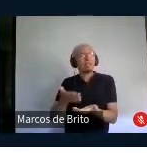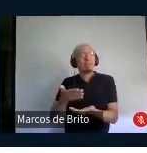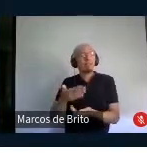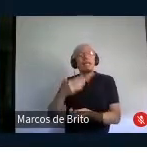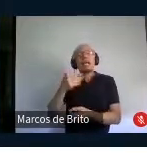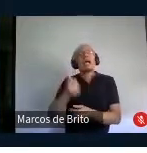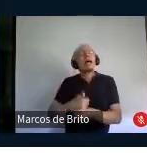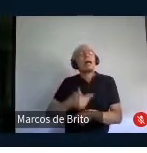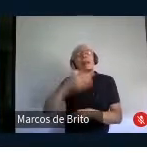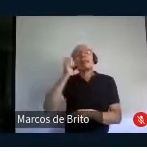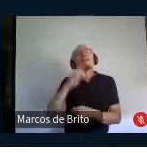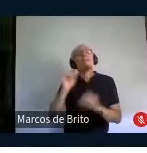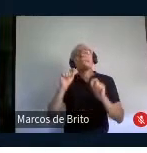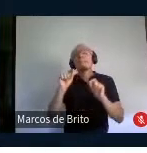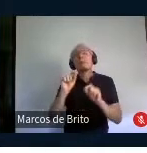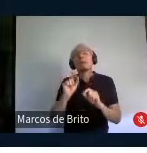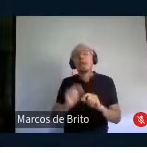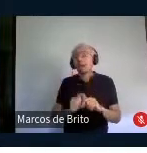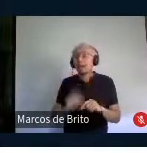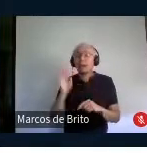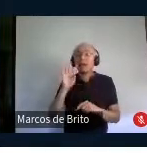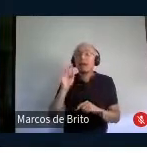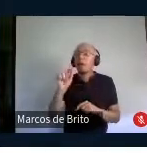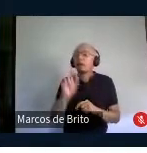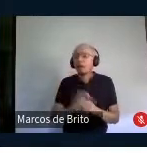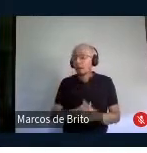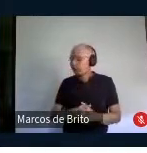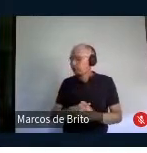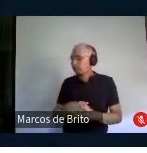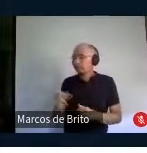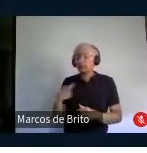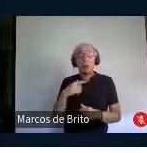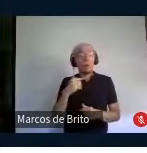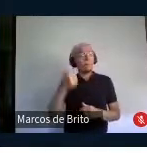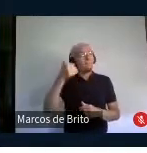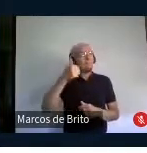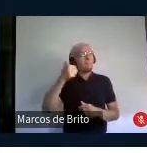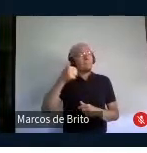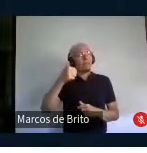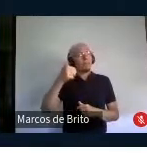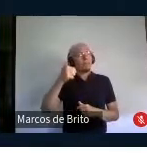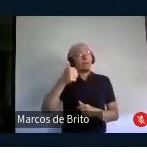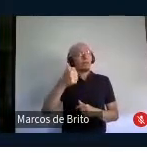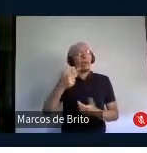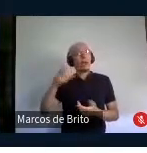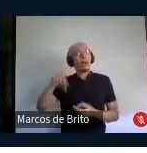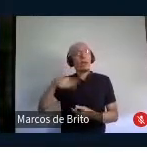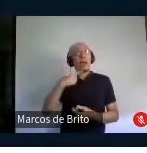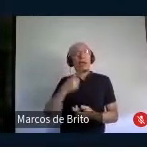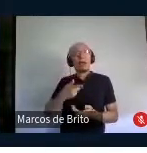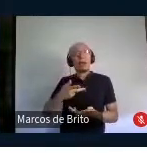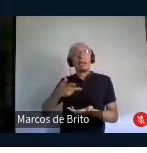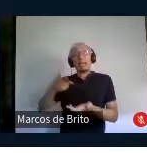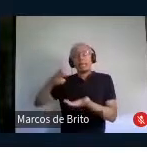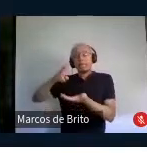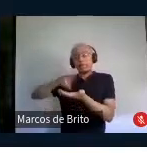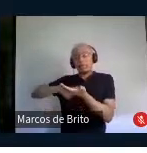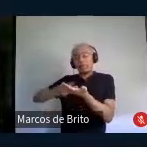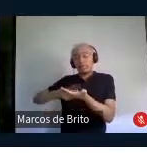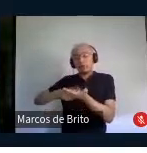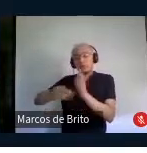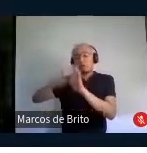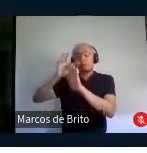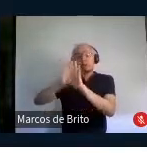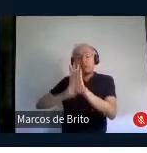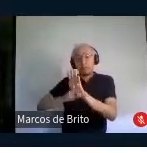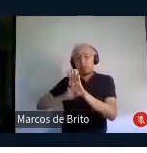gente encontrou aqui no ano de 2019 foi esse primeiro, que é a tradução de textos de especialidades na sala de